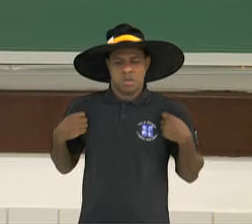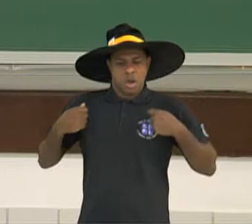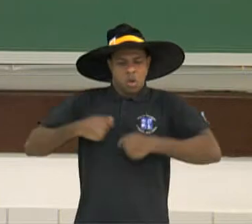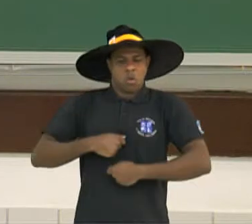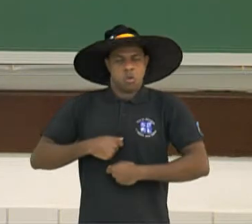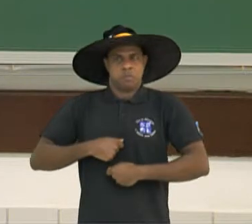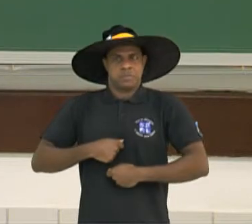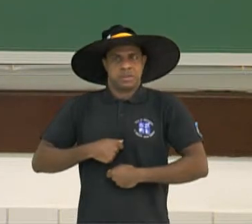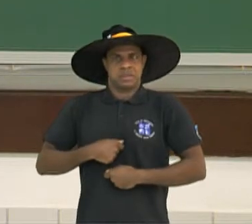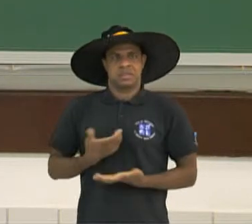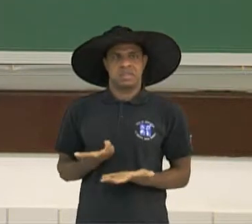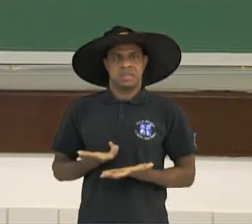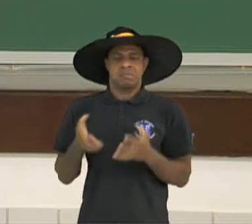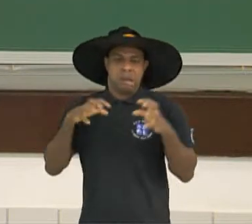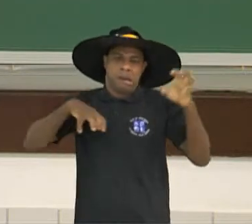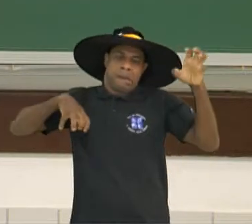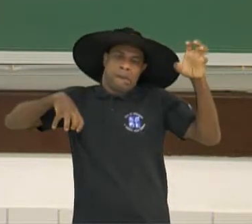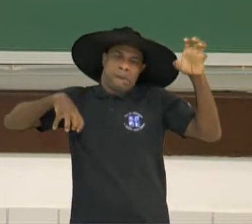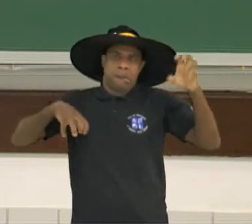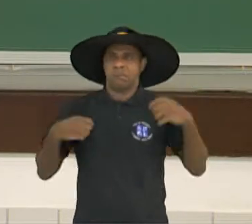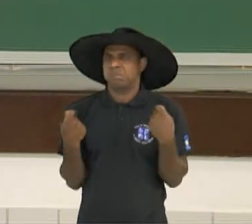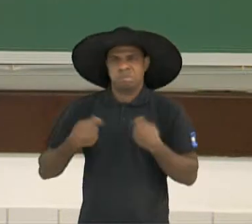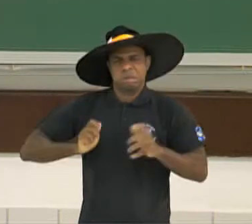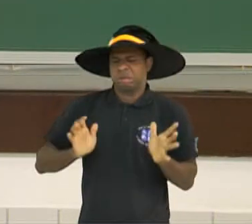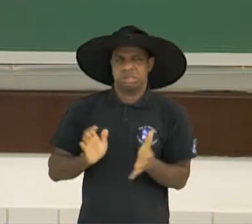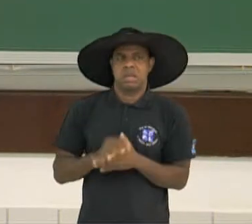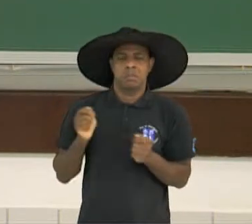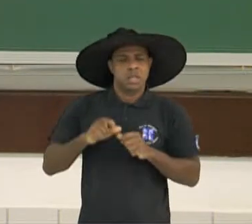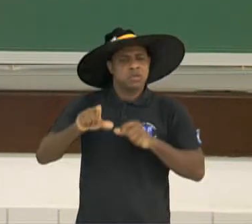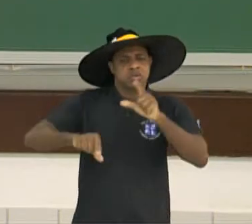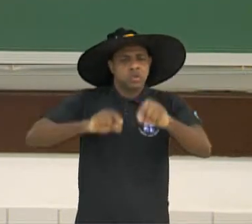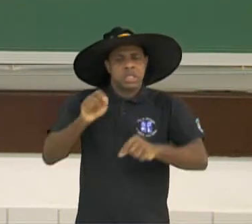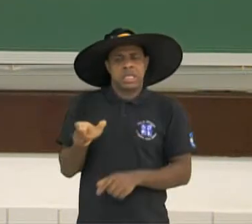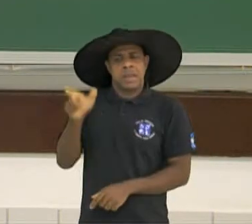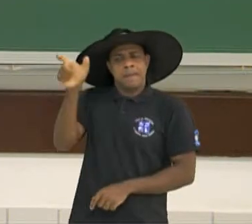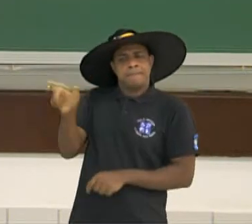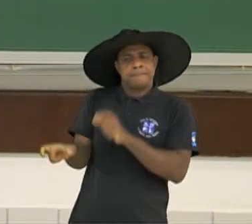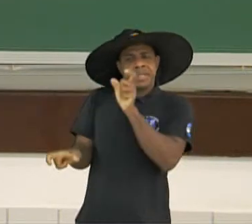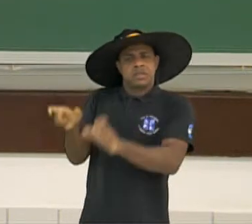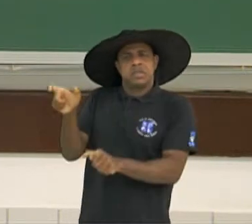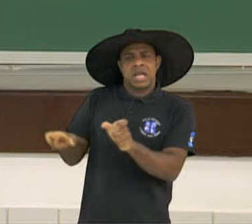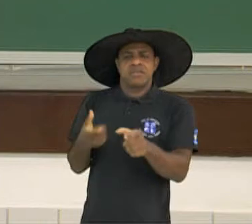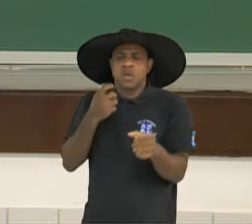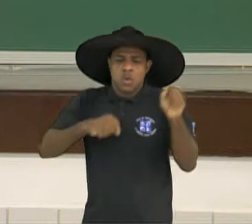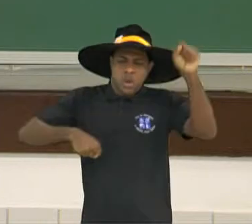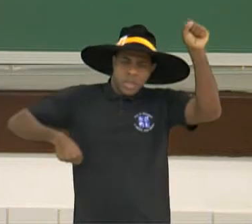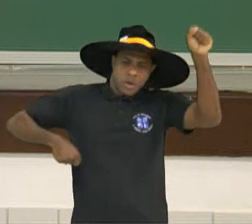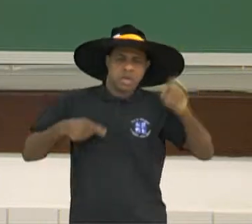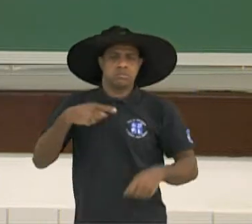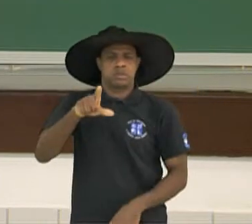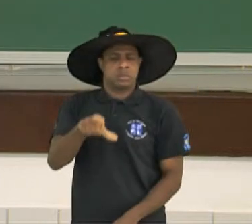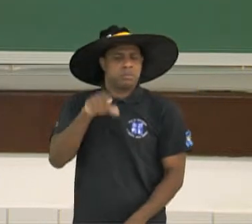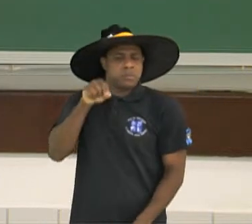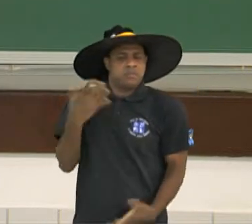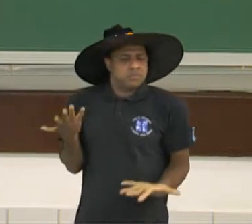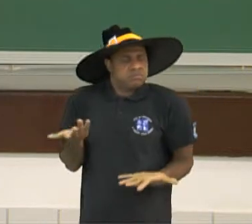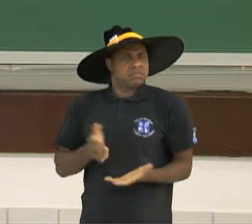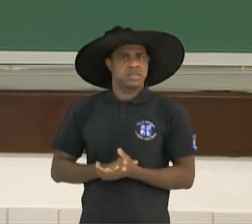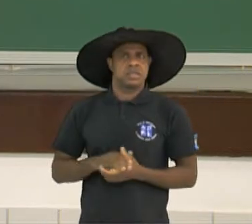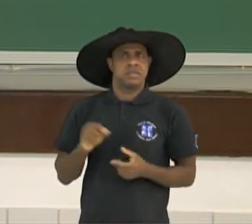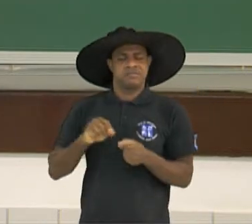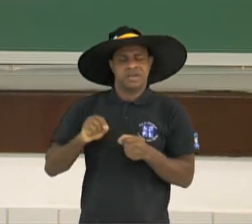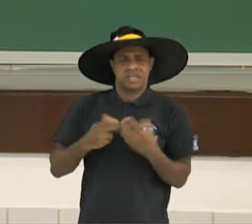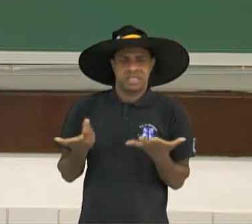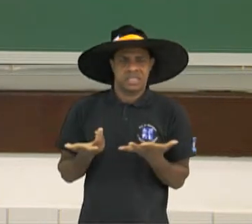vestimenta assombrosa. Não, você pode sim escolher um personagem, escolher um herói de sua preferência e fazer